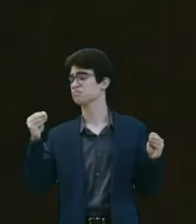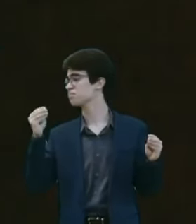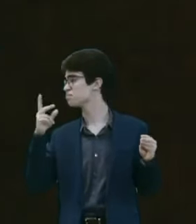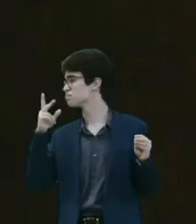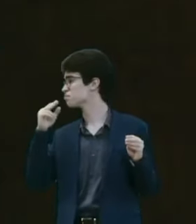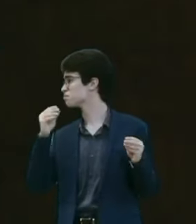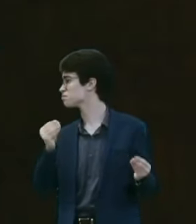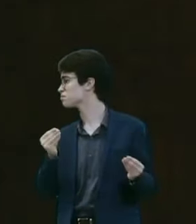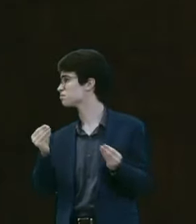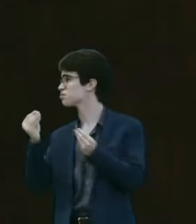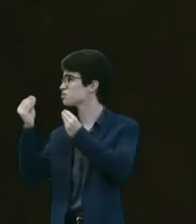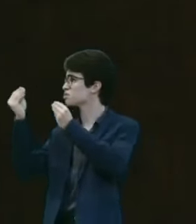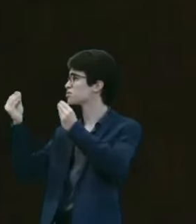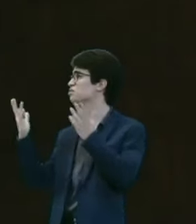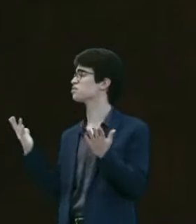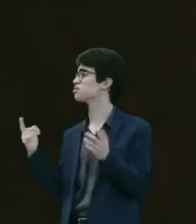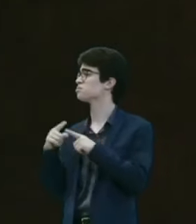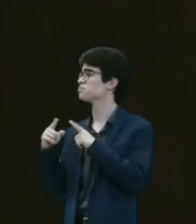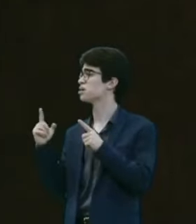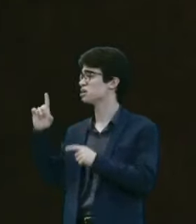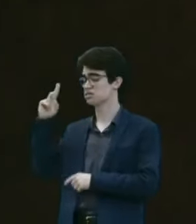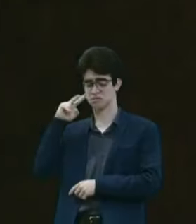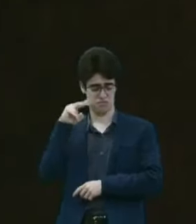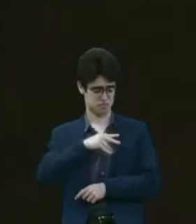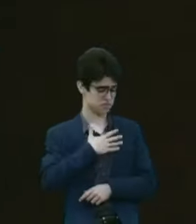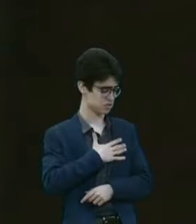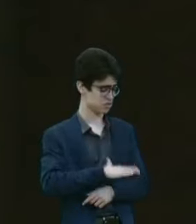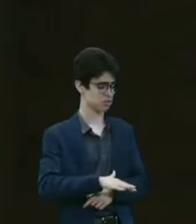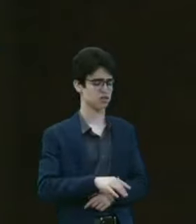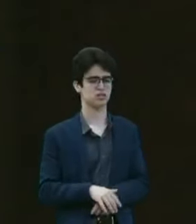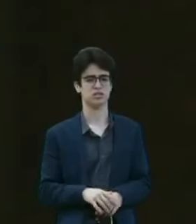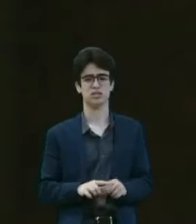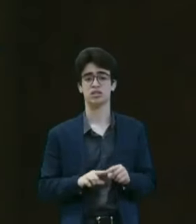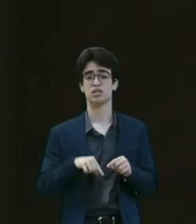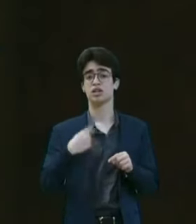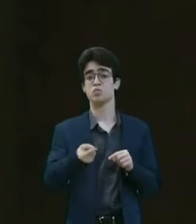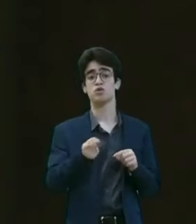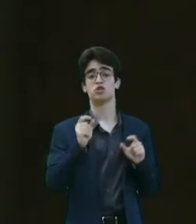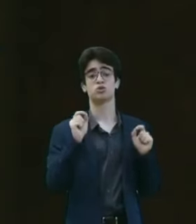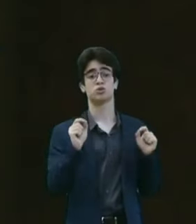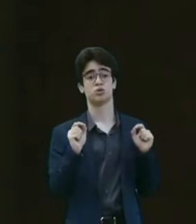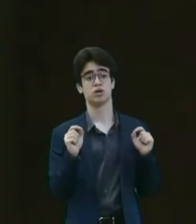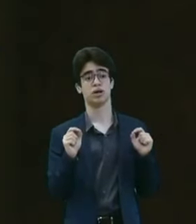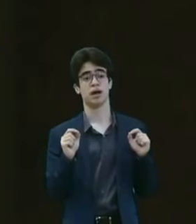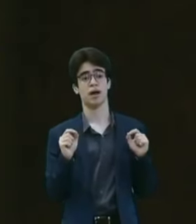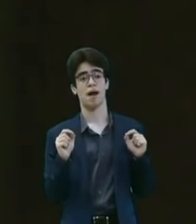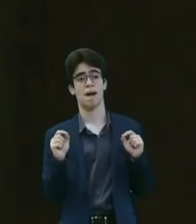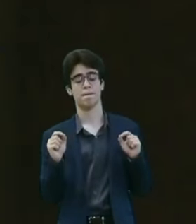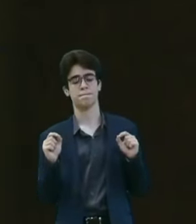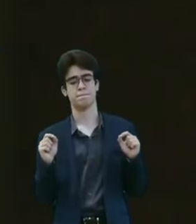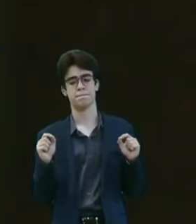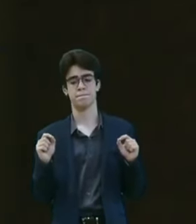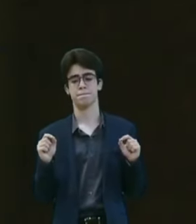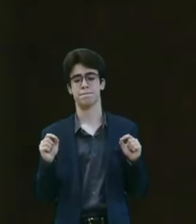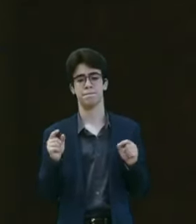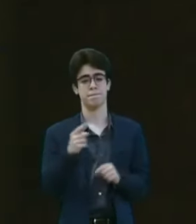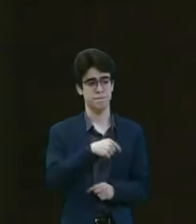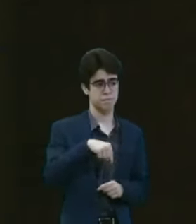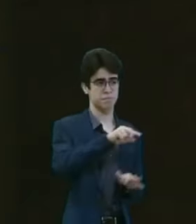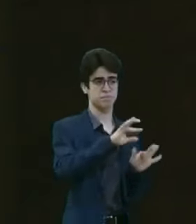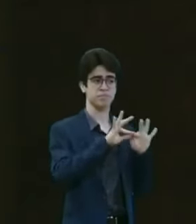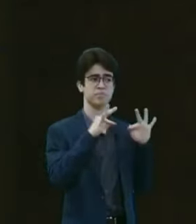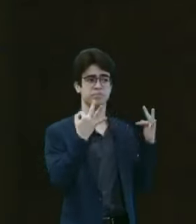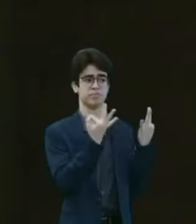agrada. Depois, decepciona as expectativas da sua